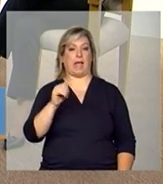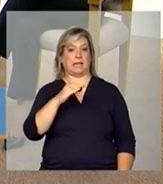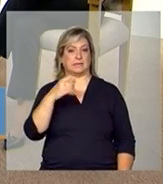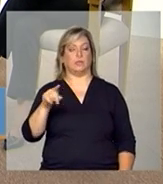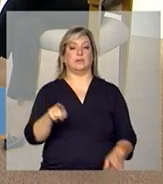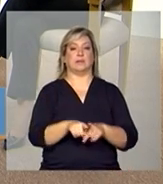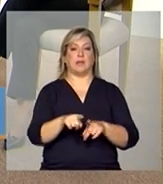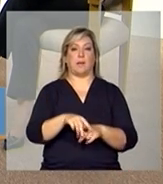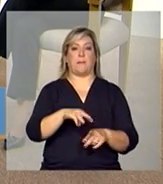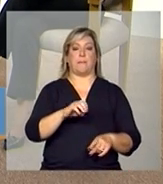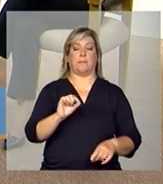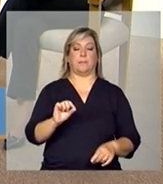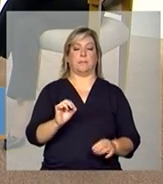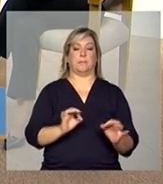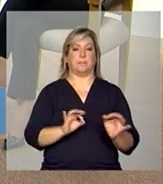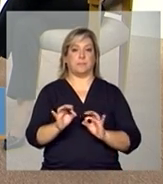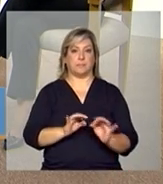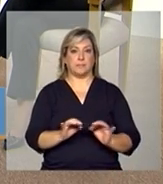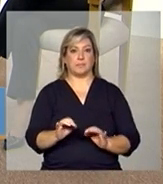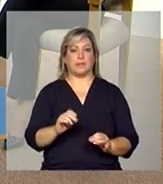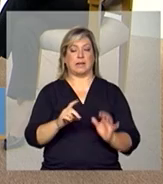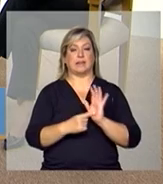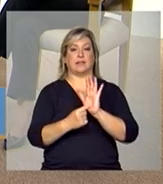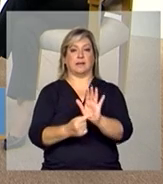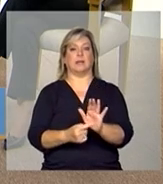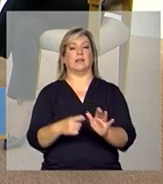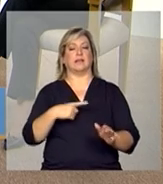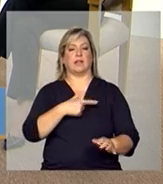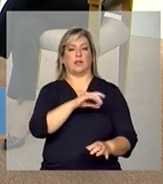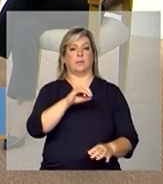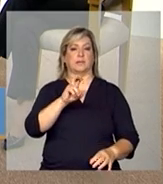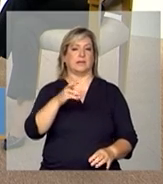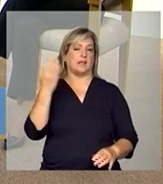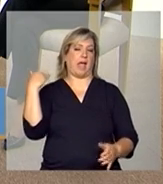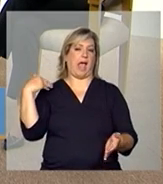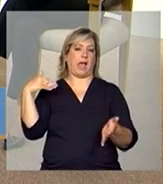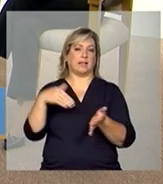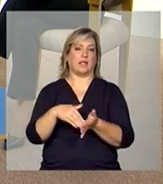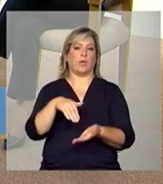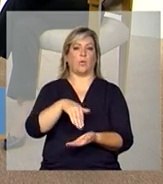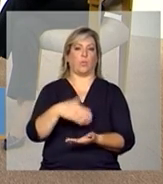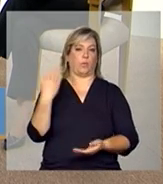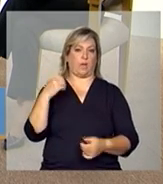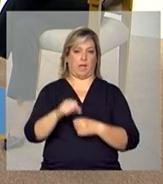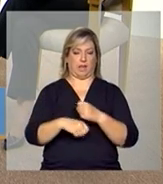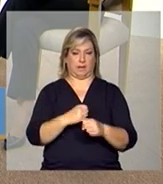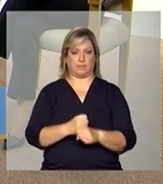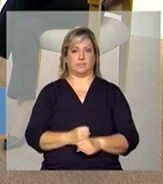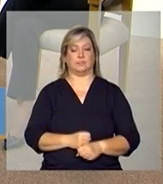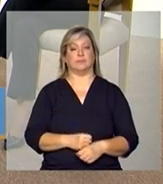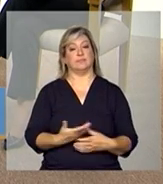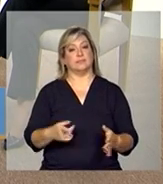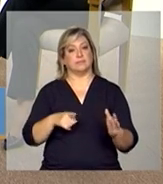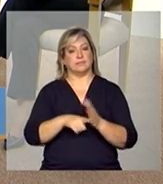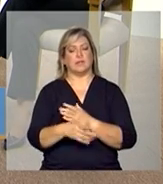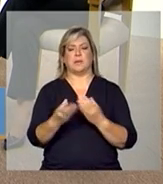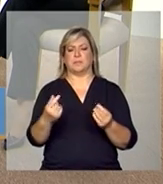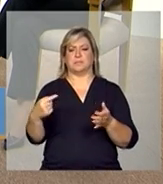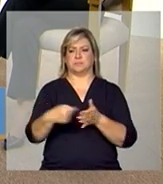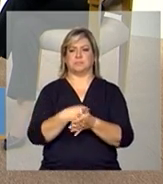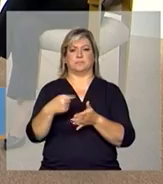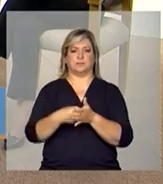consultar todos os demonstrativos de 2005 até o o último ano perfeito gente eh muitas perguntas